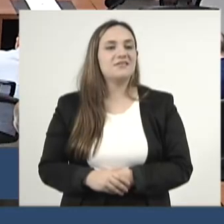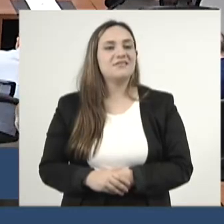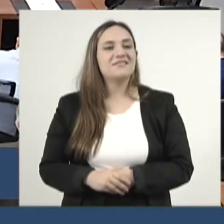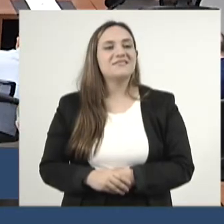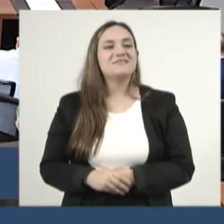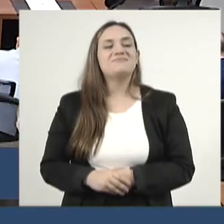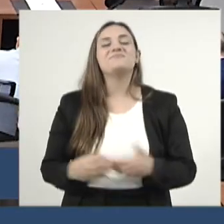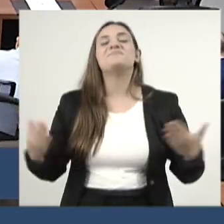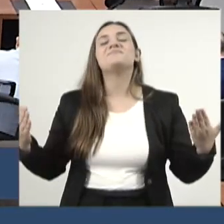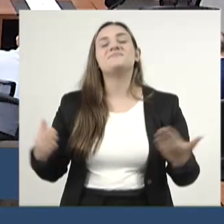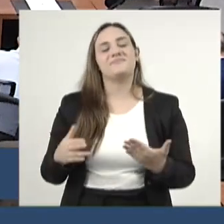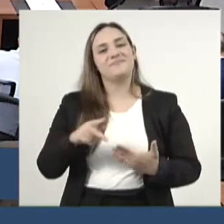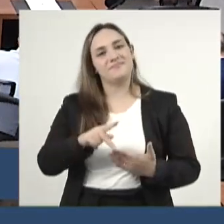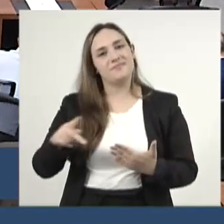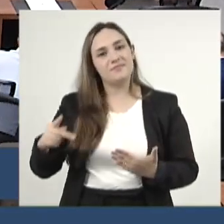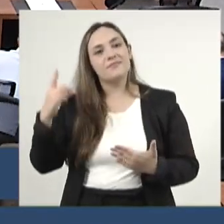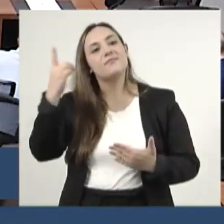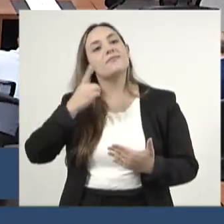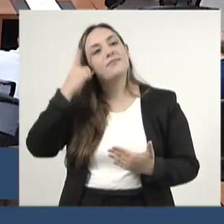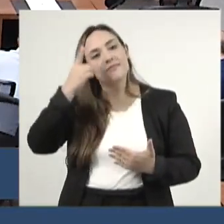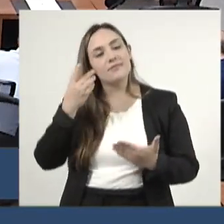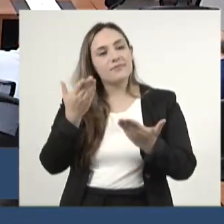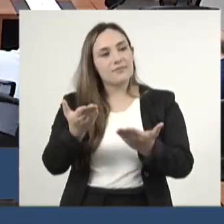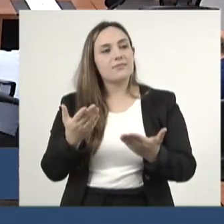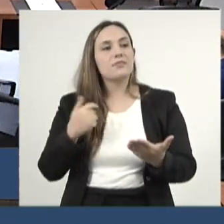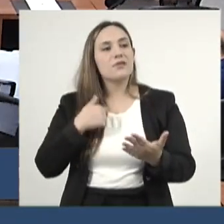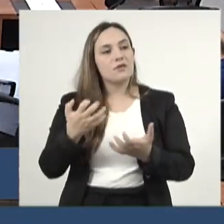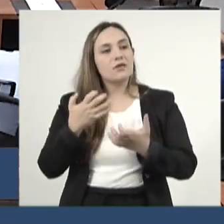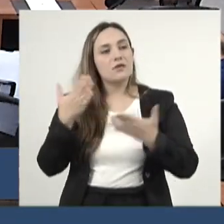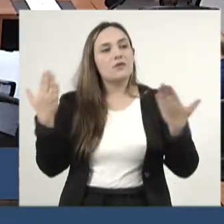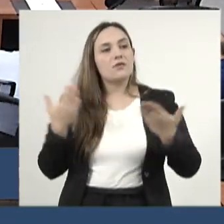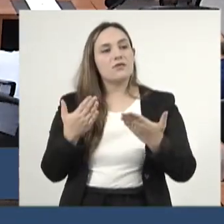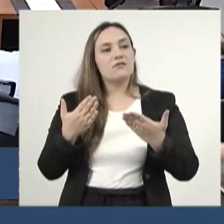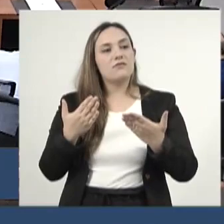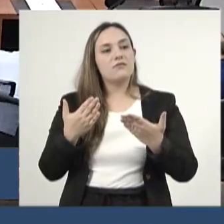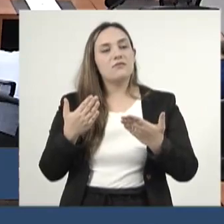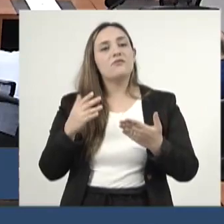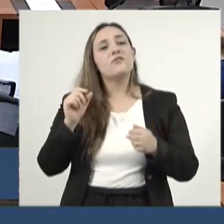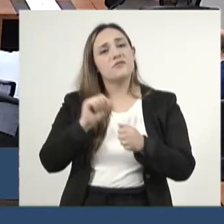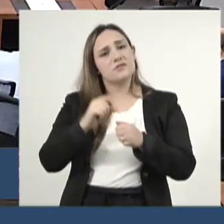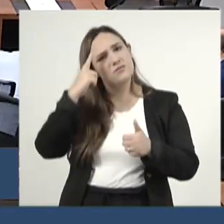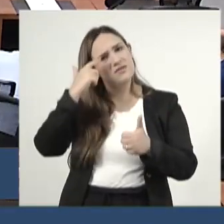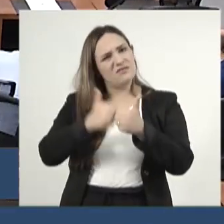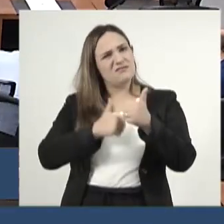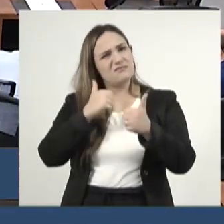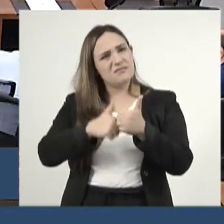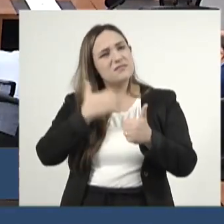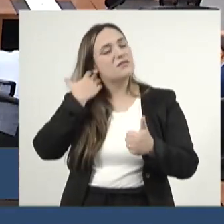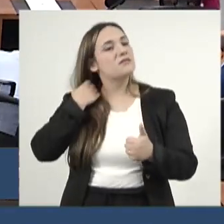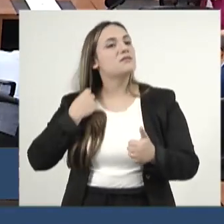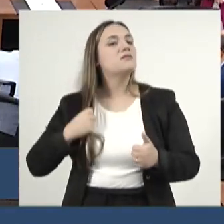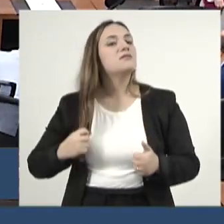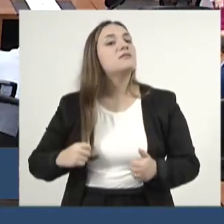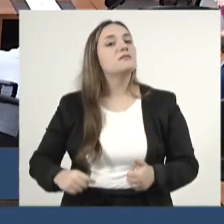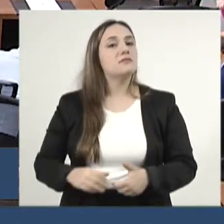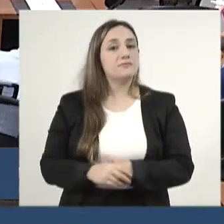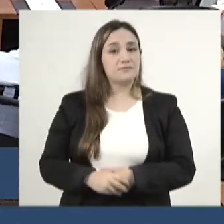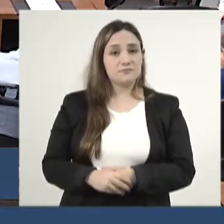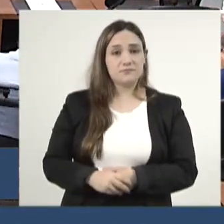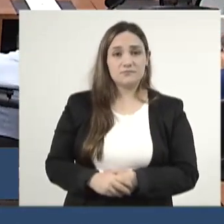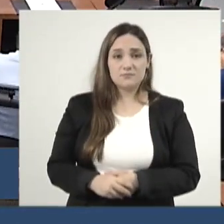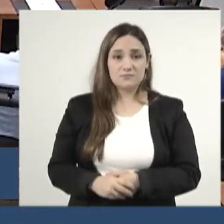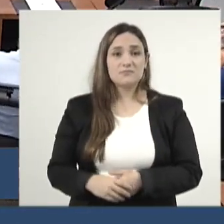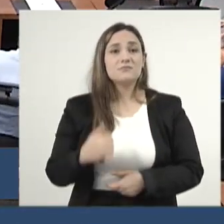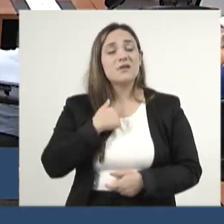Senhor presidente, senhores deputados, eu gostaria aqui de fazer uma reflexão que eu considero